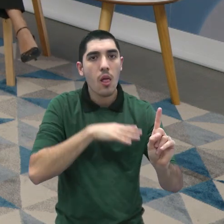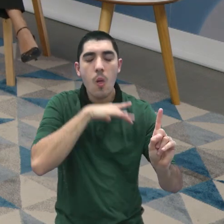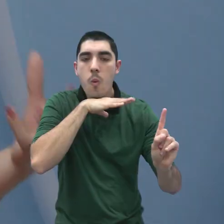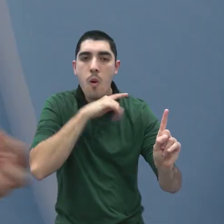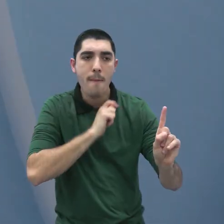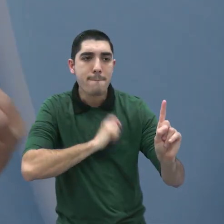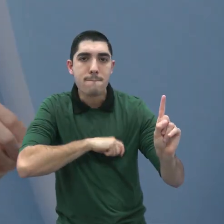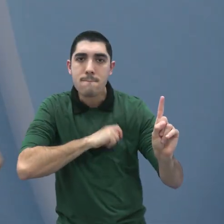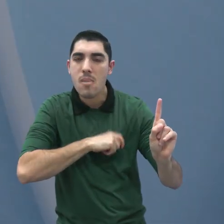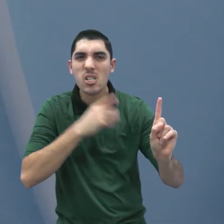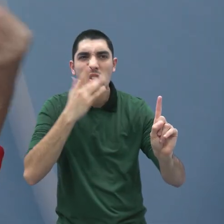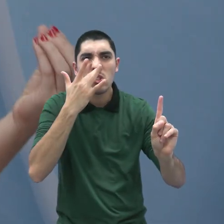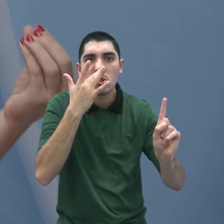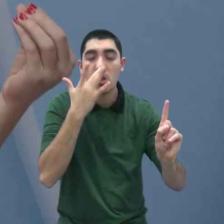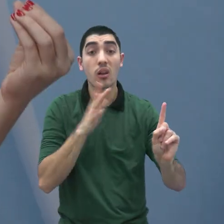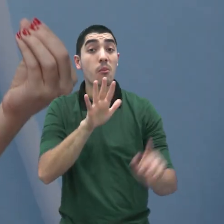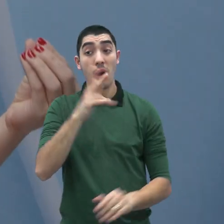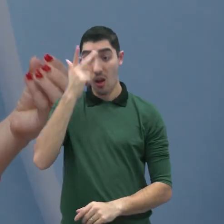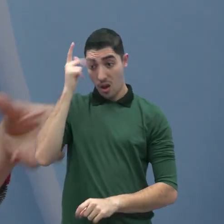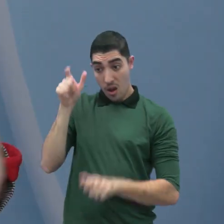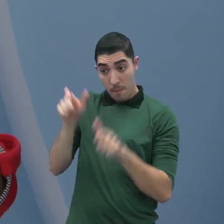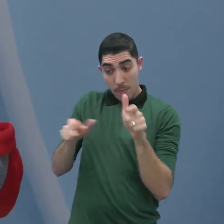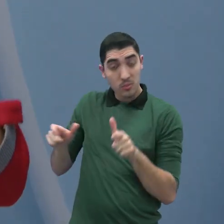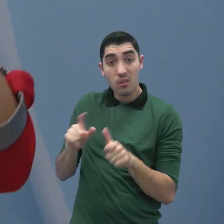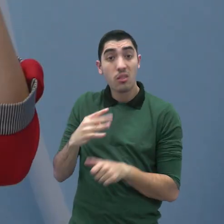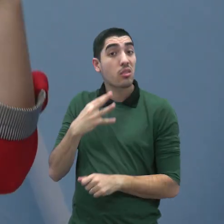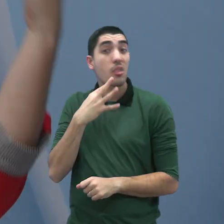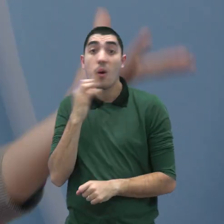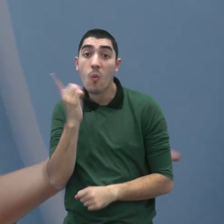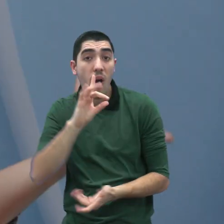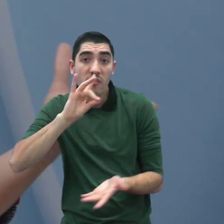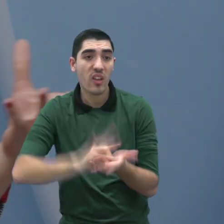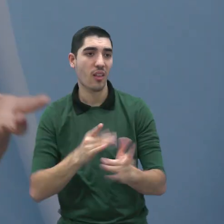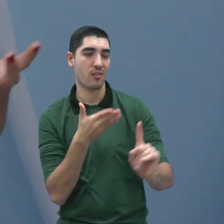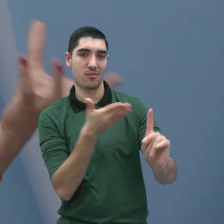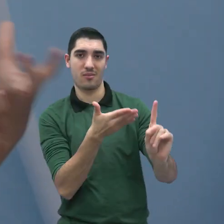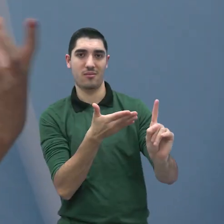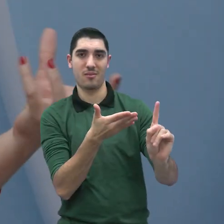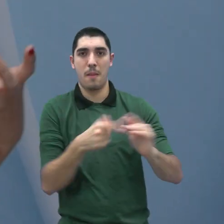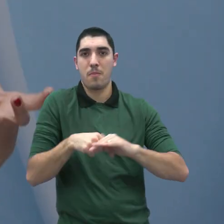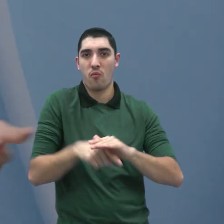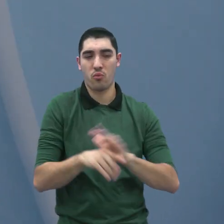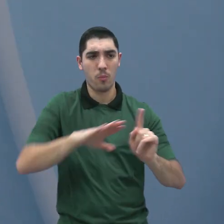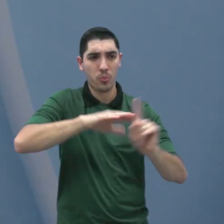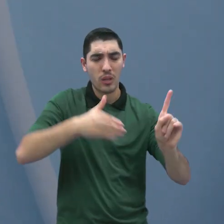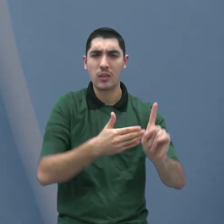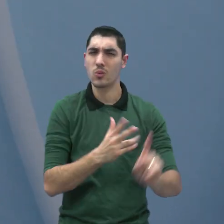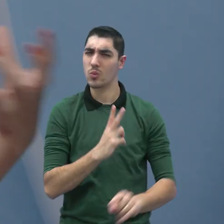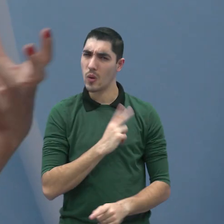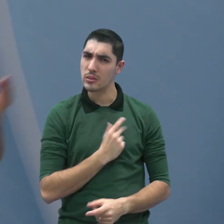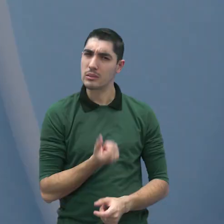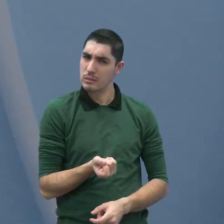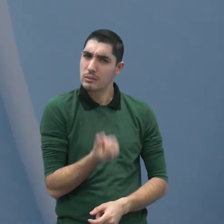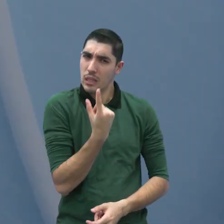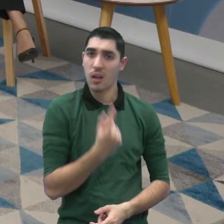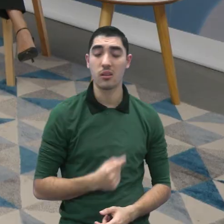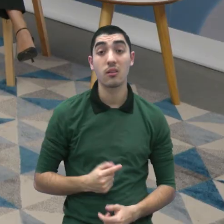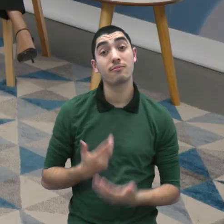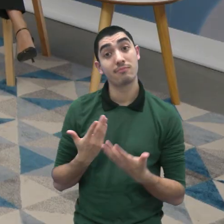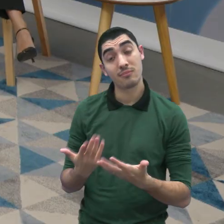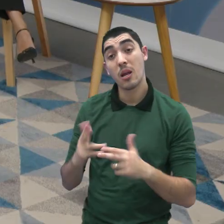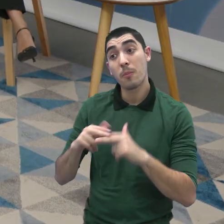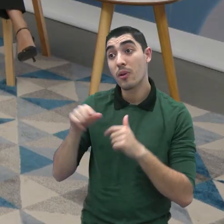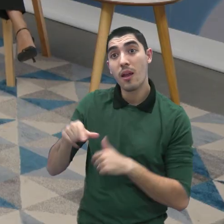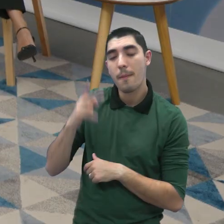exemplo. Mas as pessoas ali, sem conhecer, elas movem fundos. Eu acho, é muito engraçado isso, né? Porque a idealização,